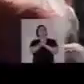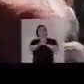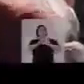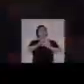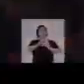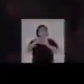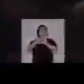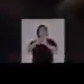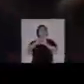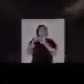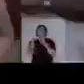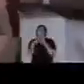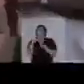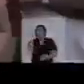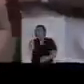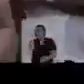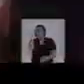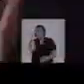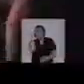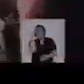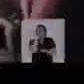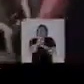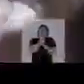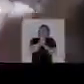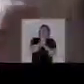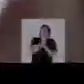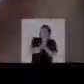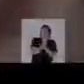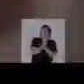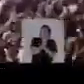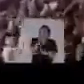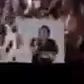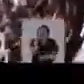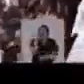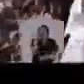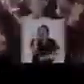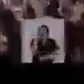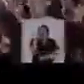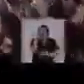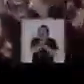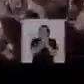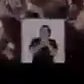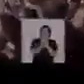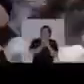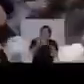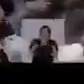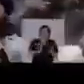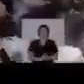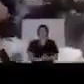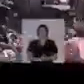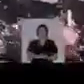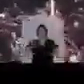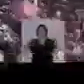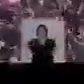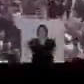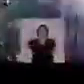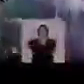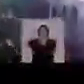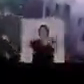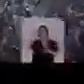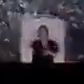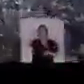um portador de esperança, porque sem esperança a gente não vai a lugar nenhum.